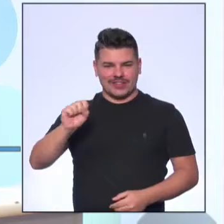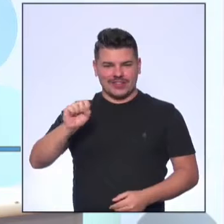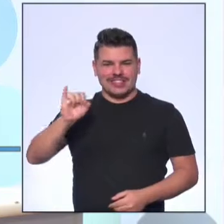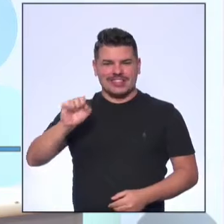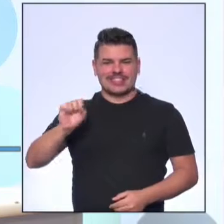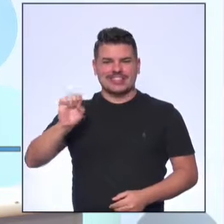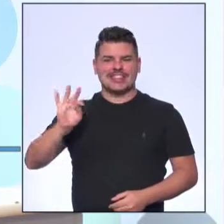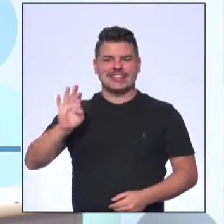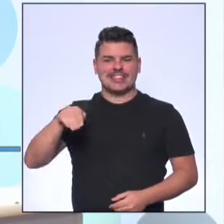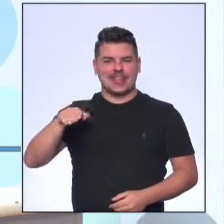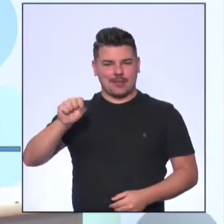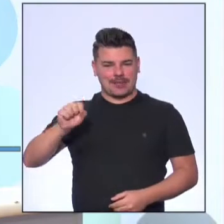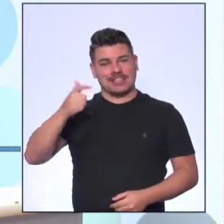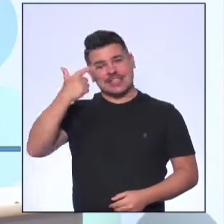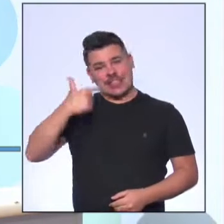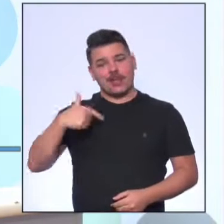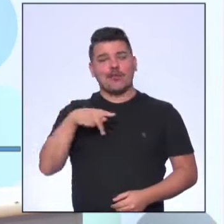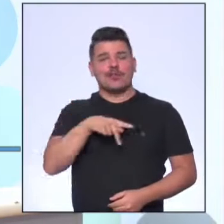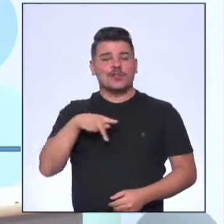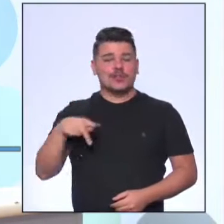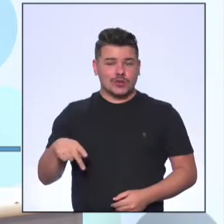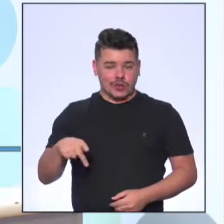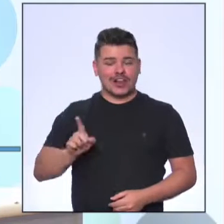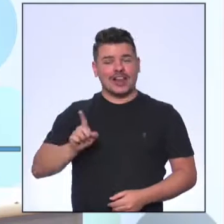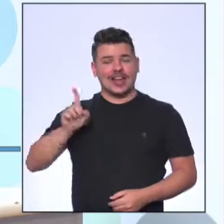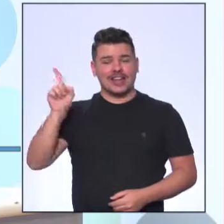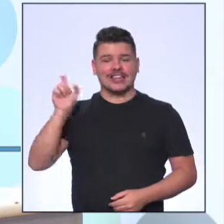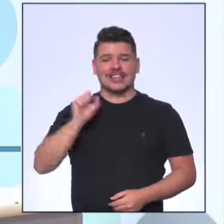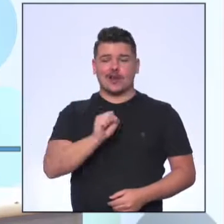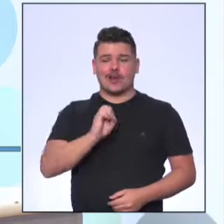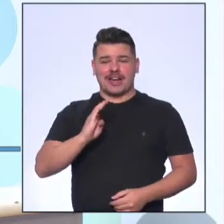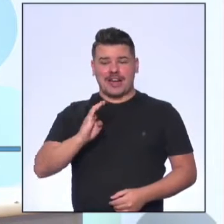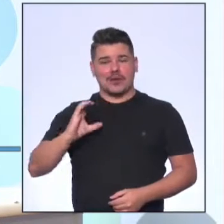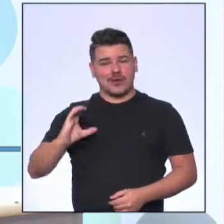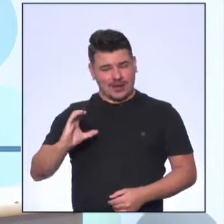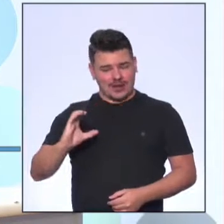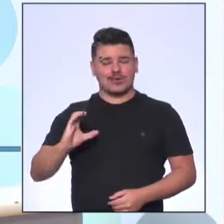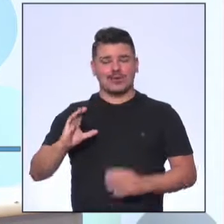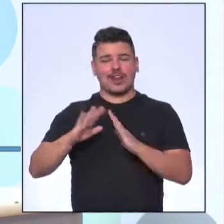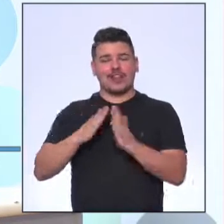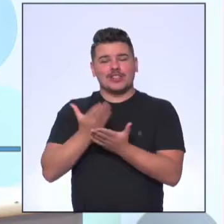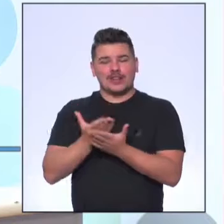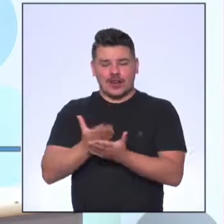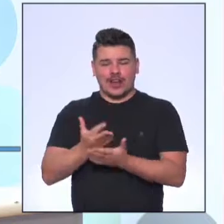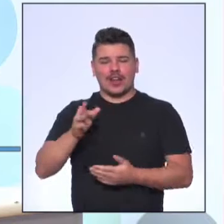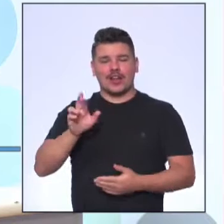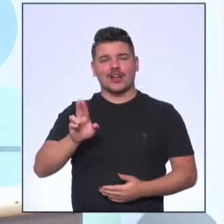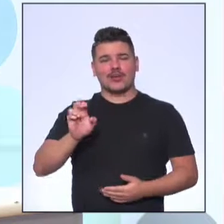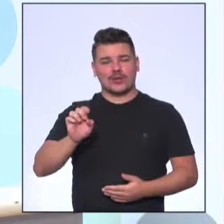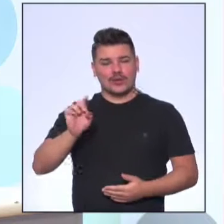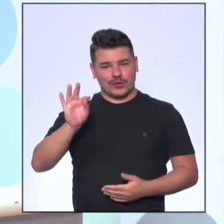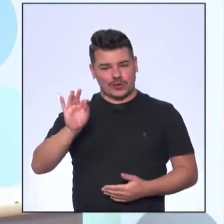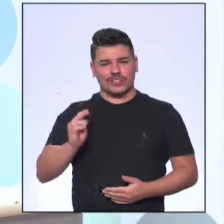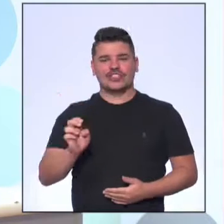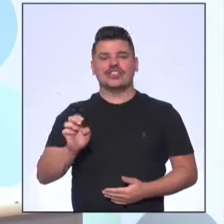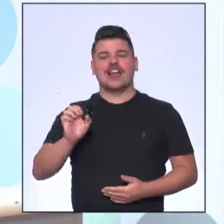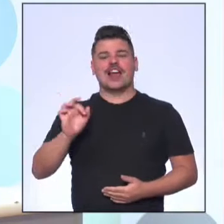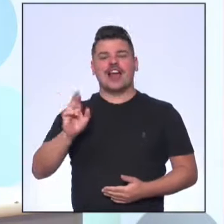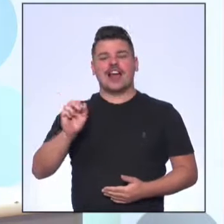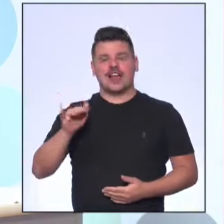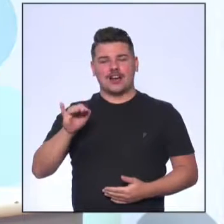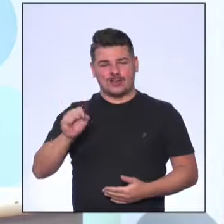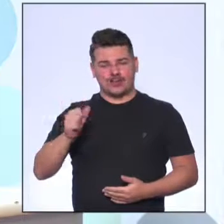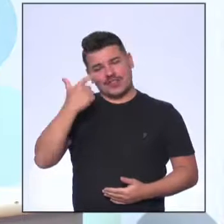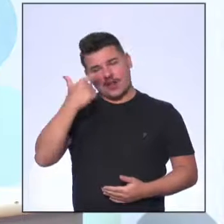Eu trabalho em São Bernardo do Campo, na Escola Rude Ramos, e estou aqui hoje para auxiliar vocês com as aulas de biologia.